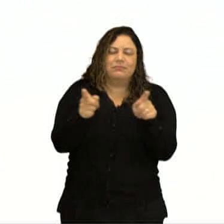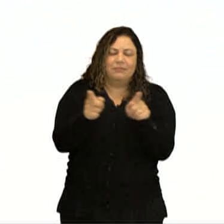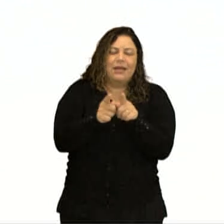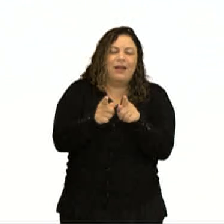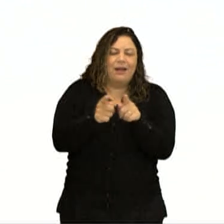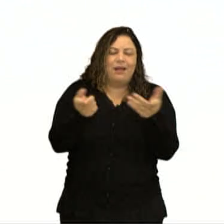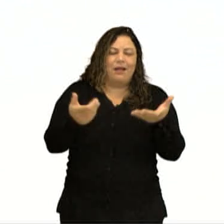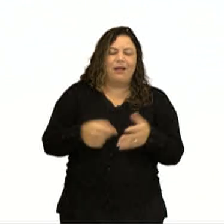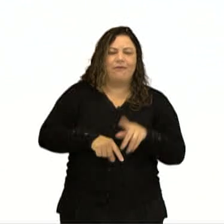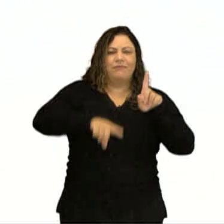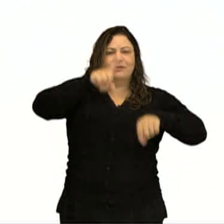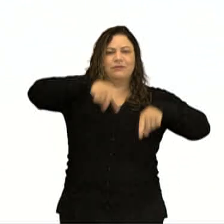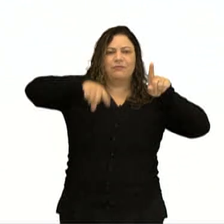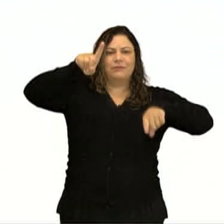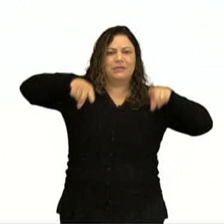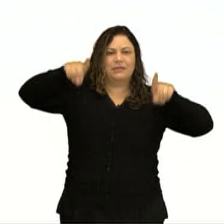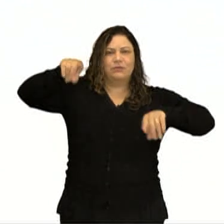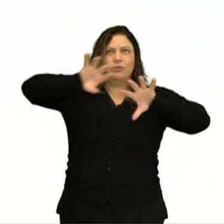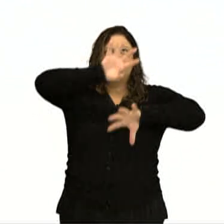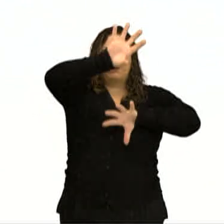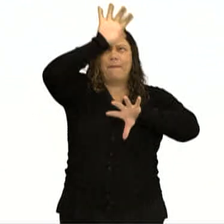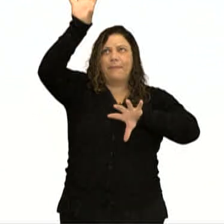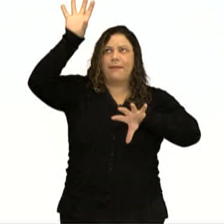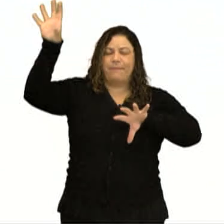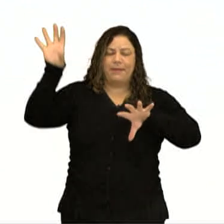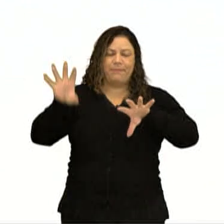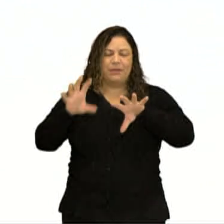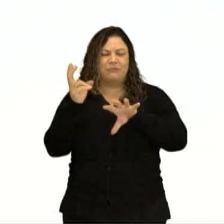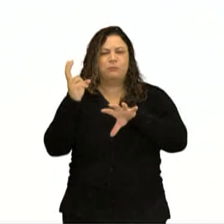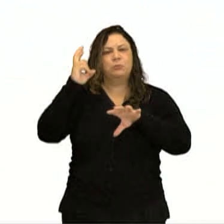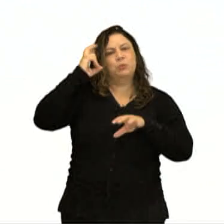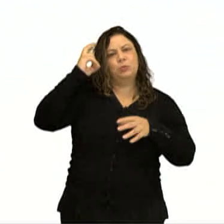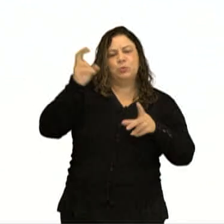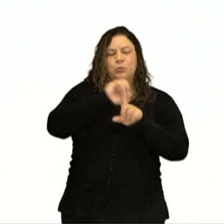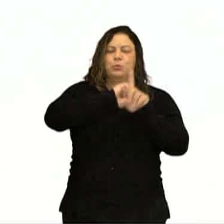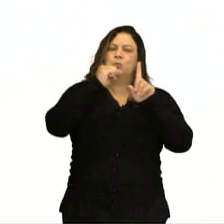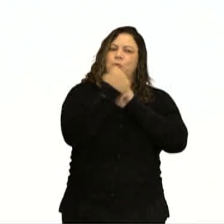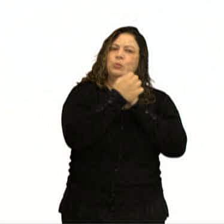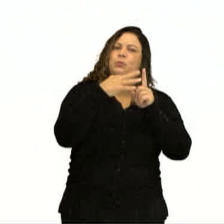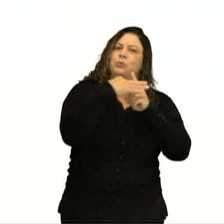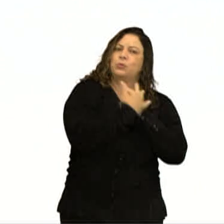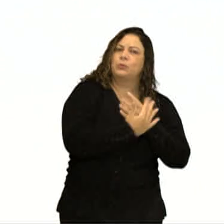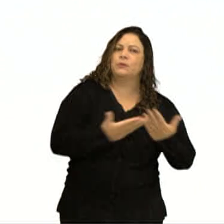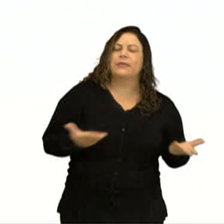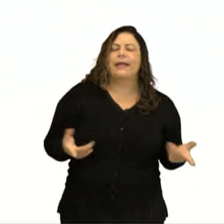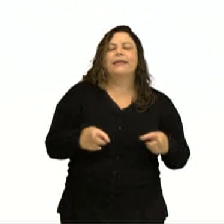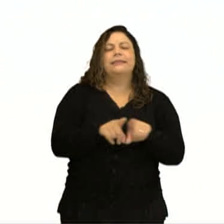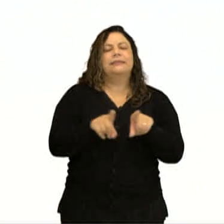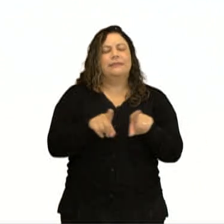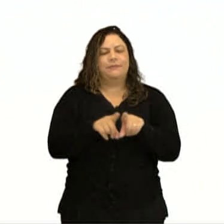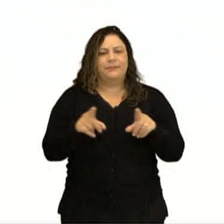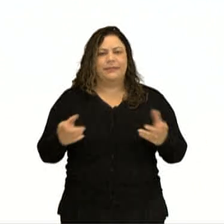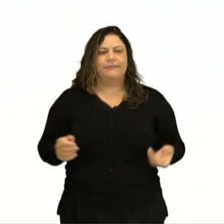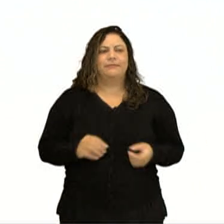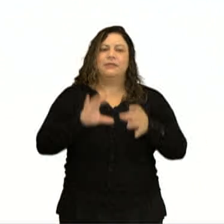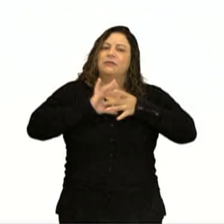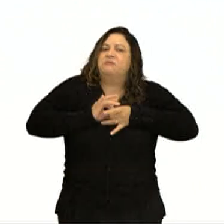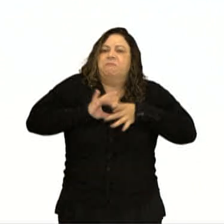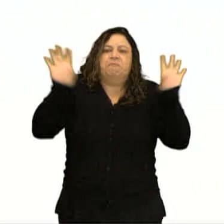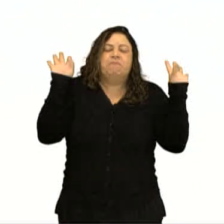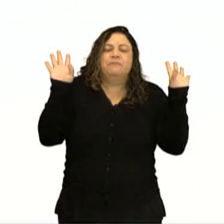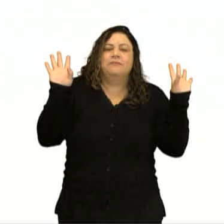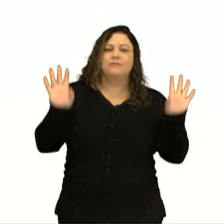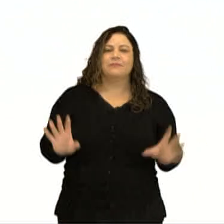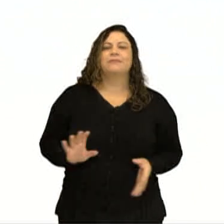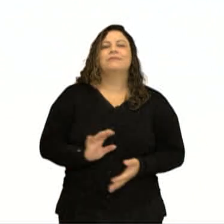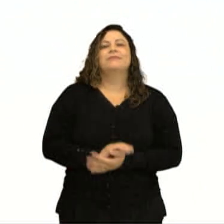uso das variações regionais, culturais e sociais e o registro espontâneo. Então, também